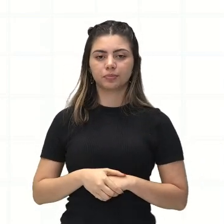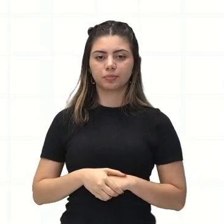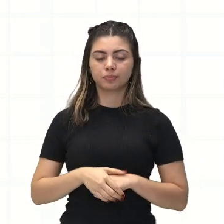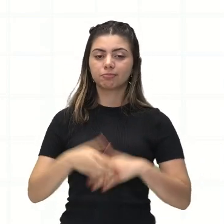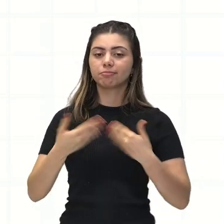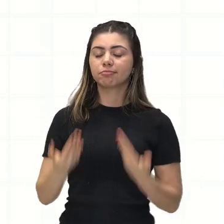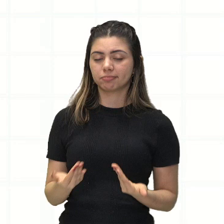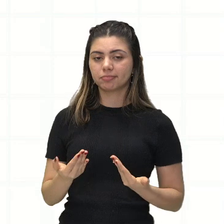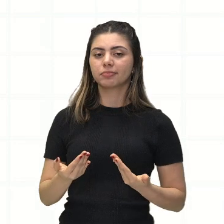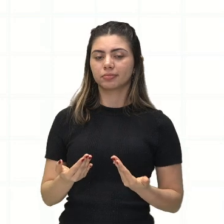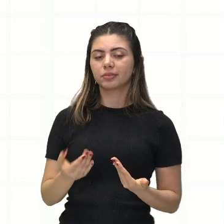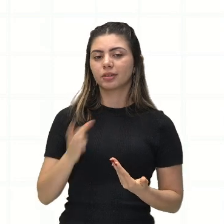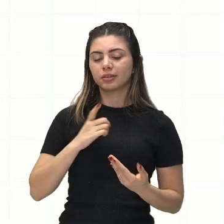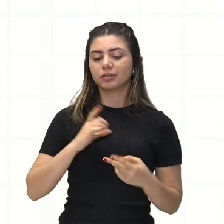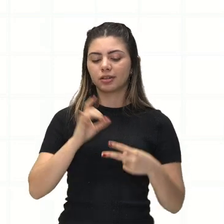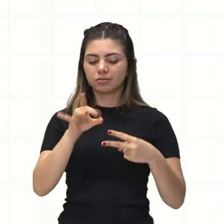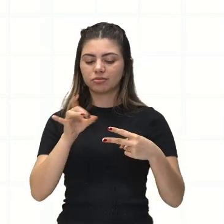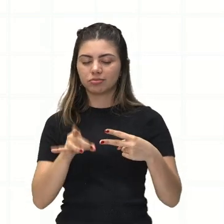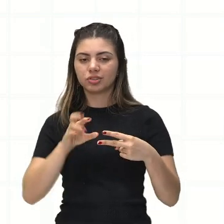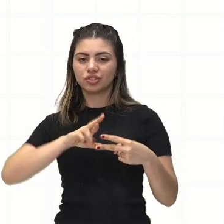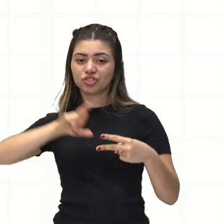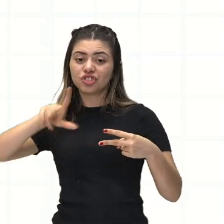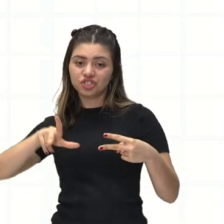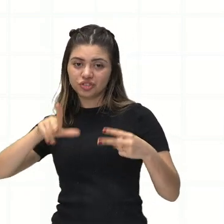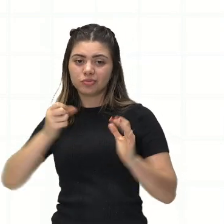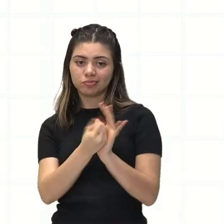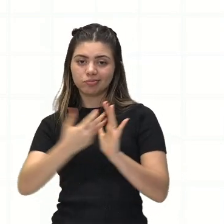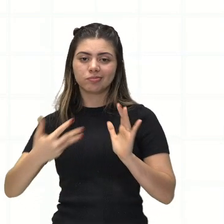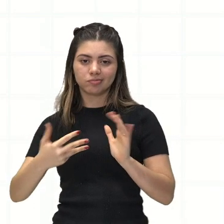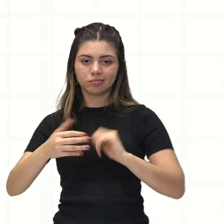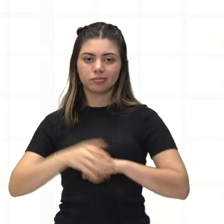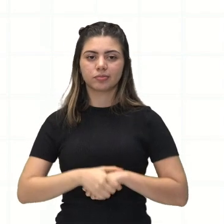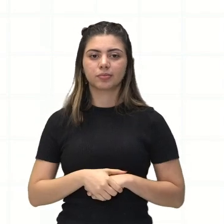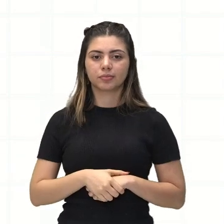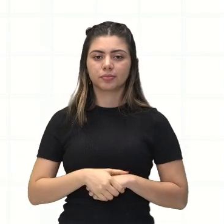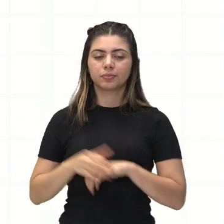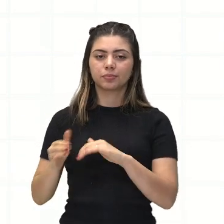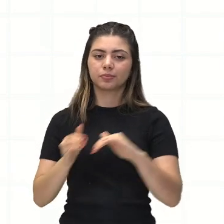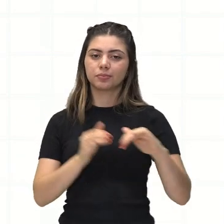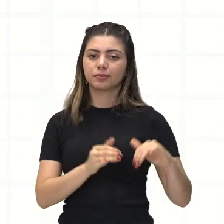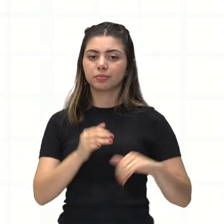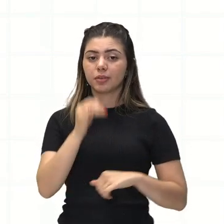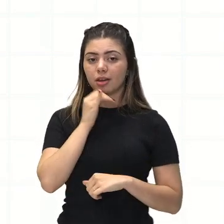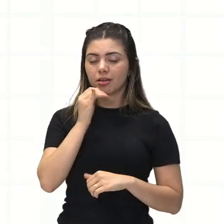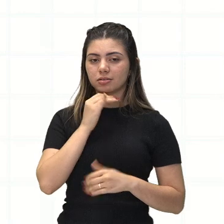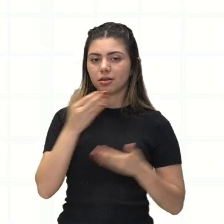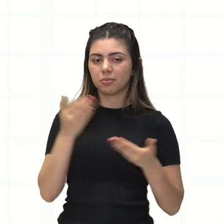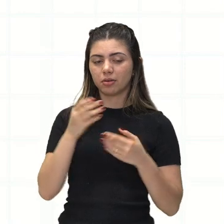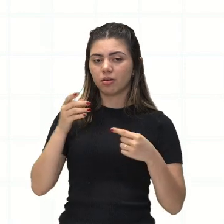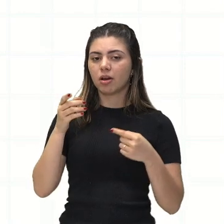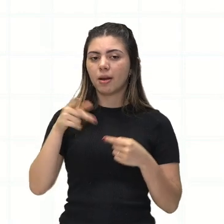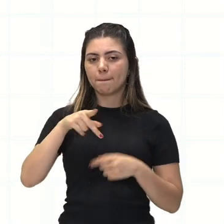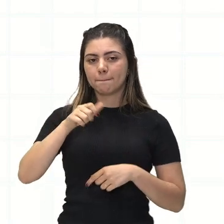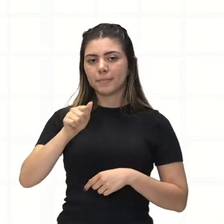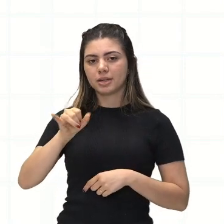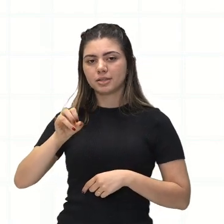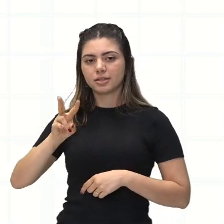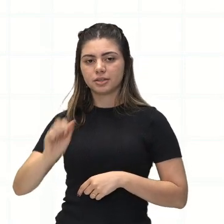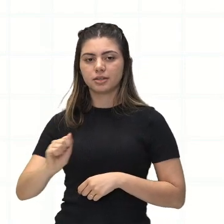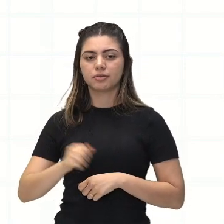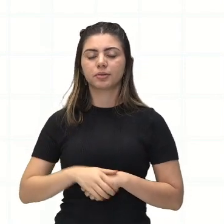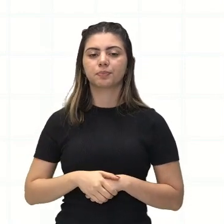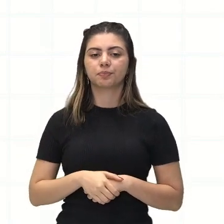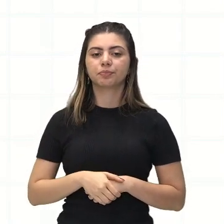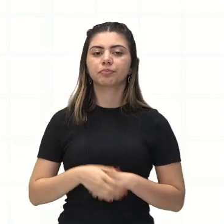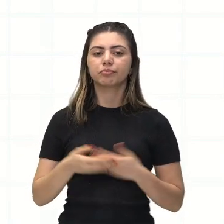Então, assim nós vamos ter essa caracterização de voz ativa e voz passiva. Exemplos de agente da passiva. A frase na voz